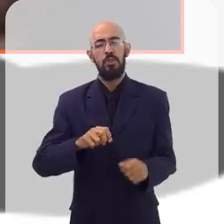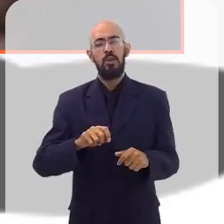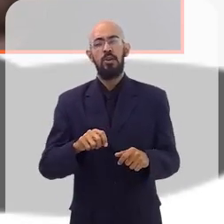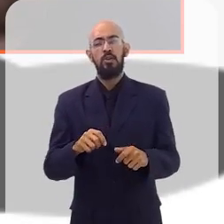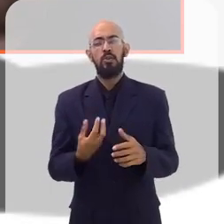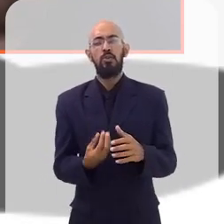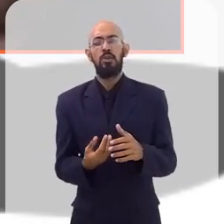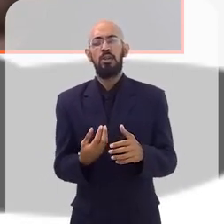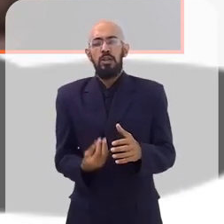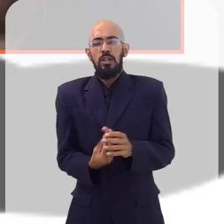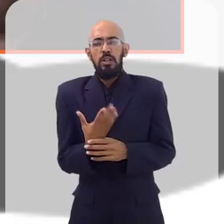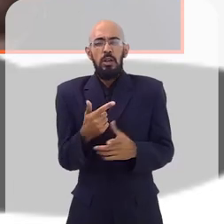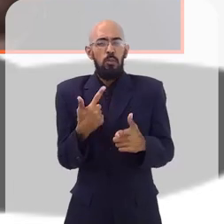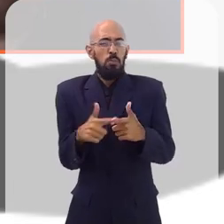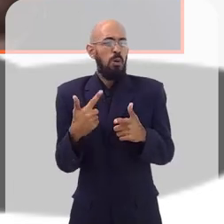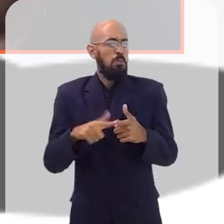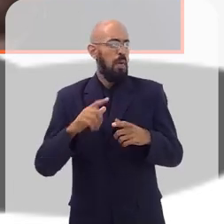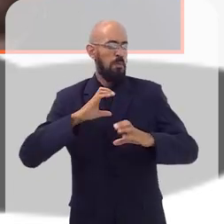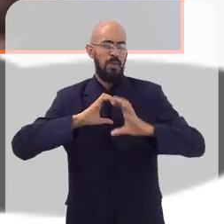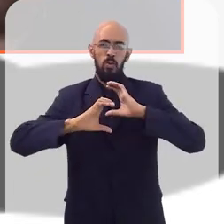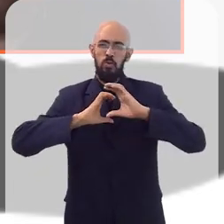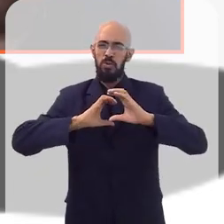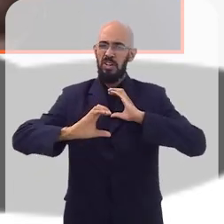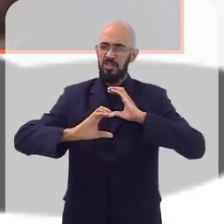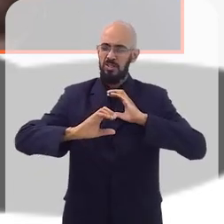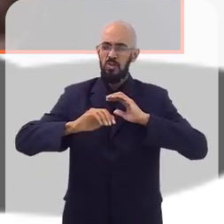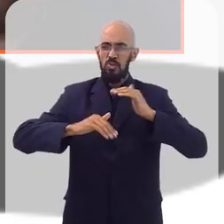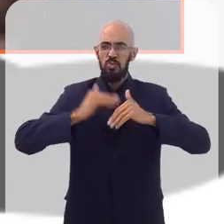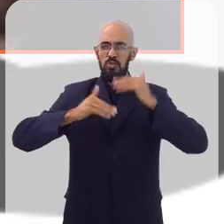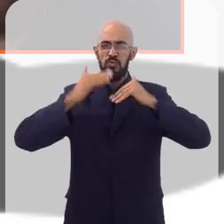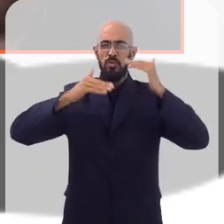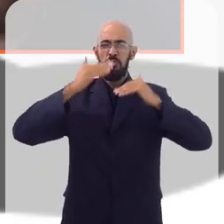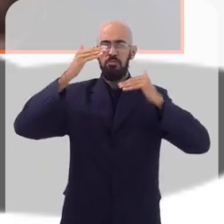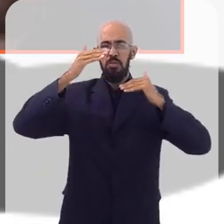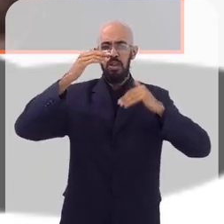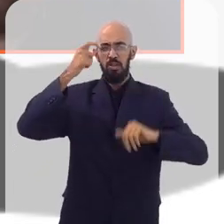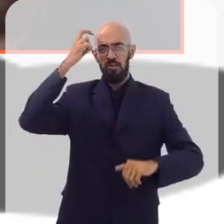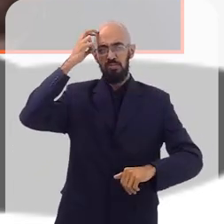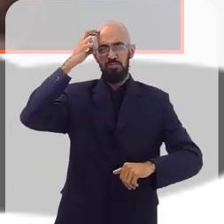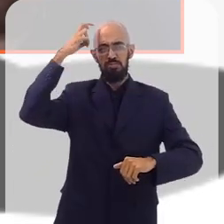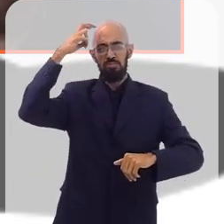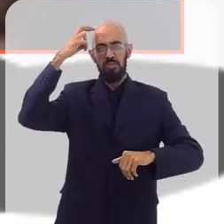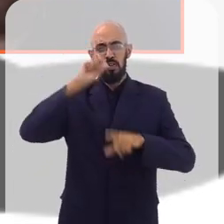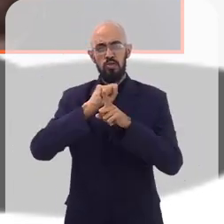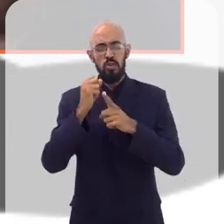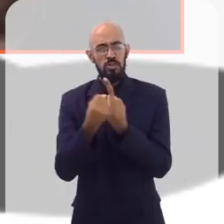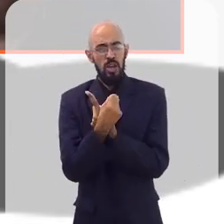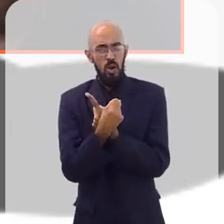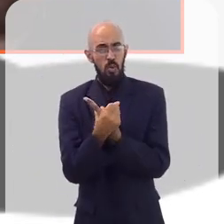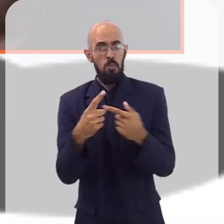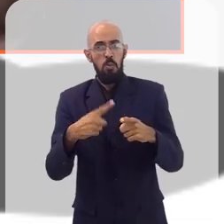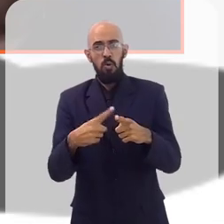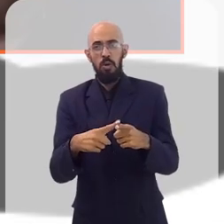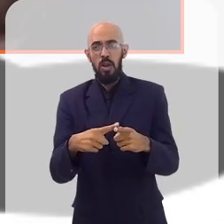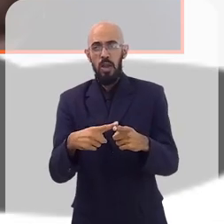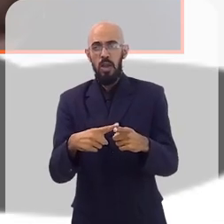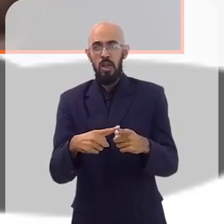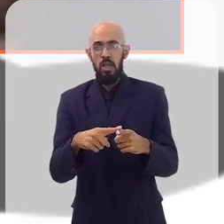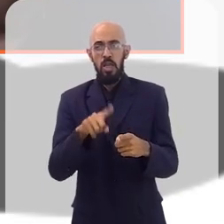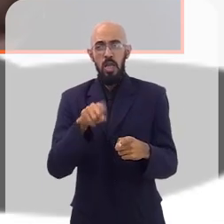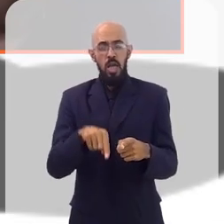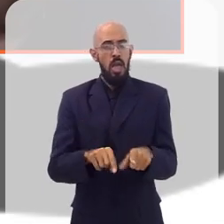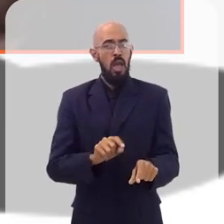que tem são totalmente todas ou que têm perda significativa da audição o que compromete a sua capacidade de